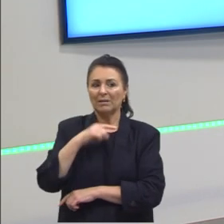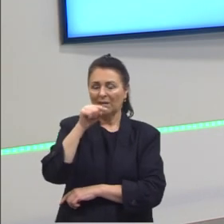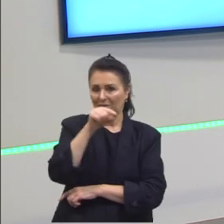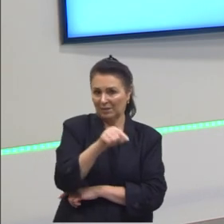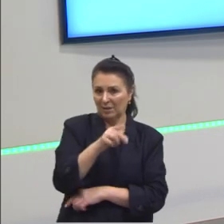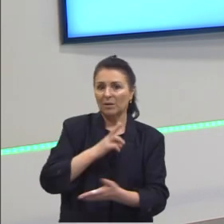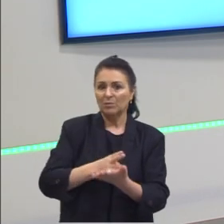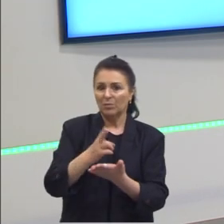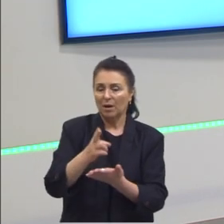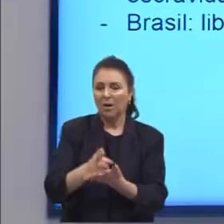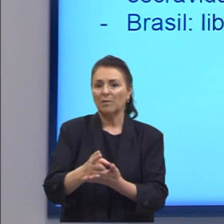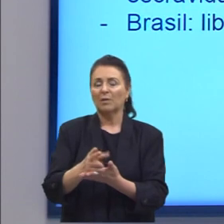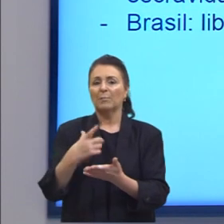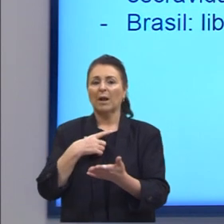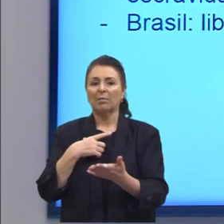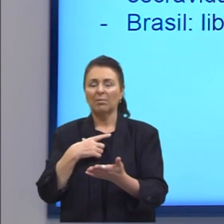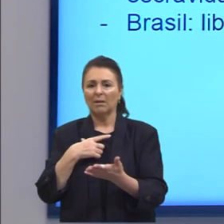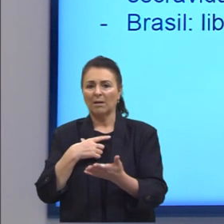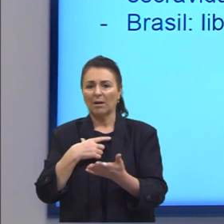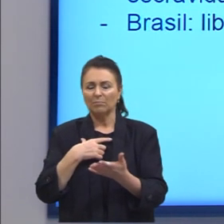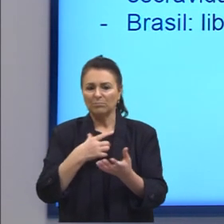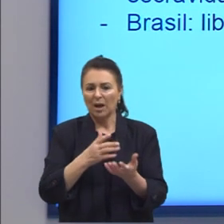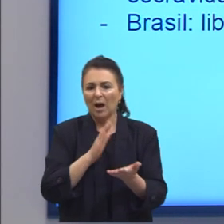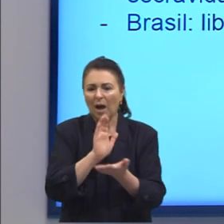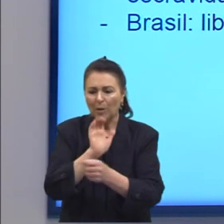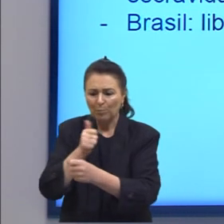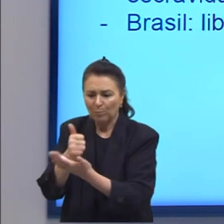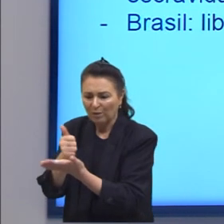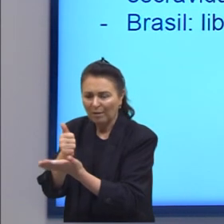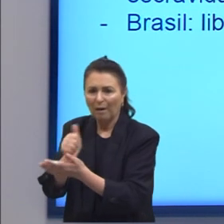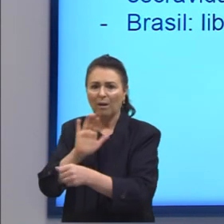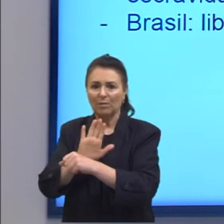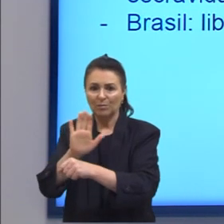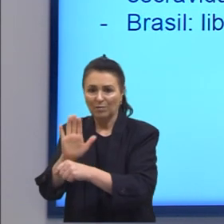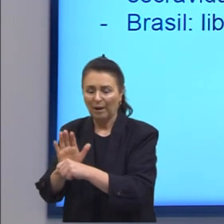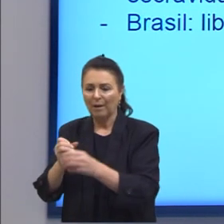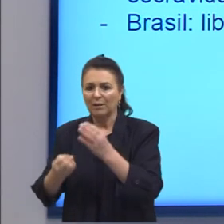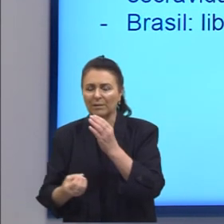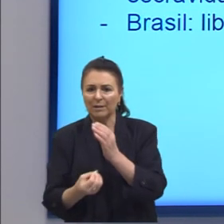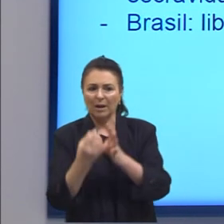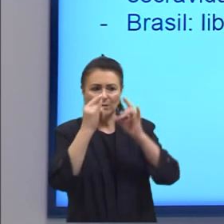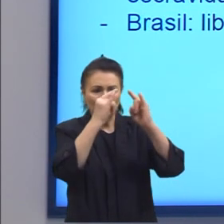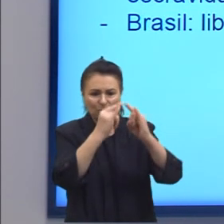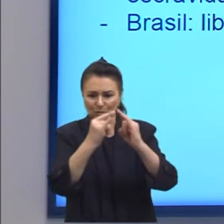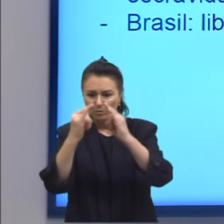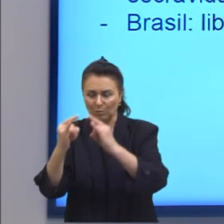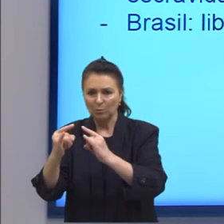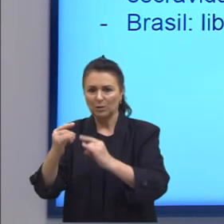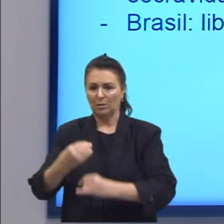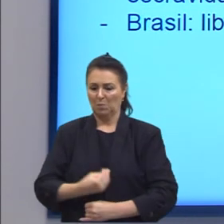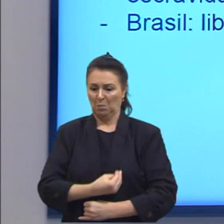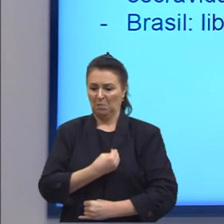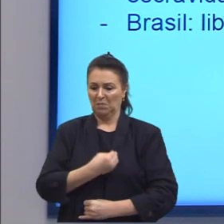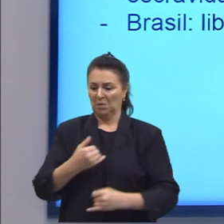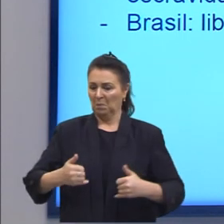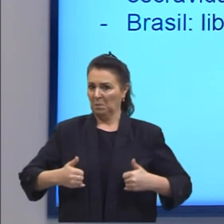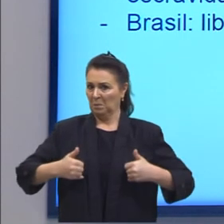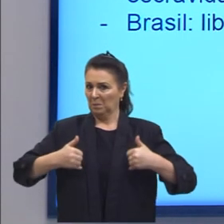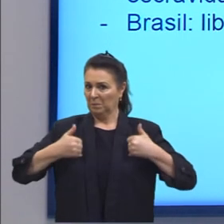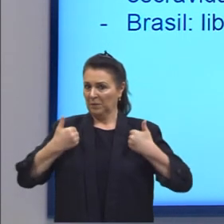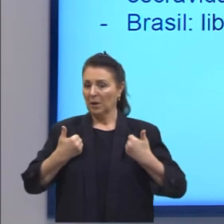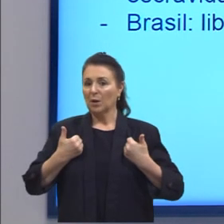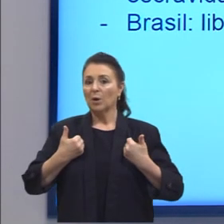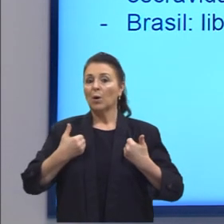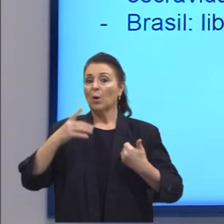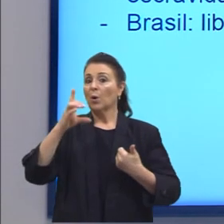coorte para sustentar os nobres para criar essas instituições que ele queria e ter a sua vida de luxos Dom João sexto